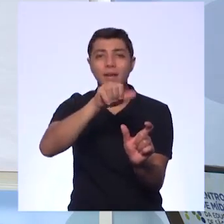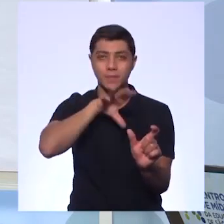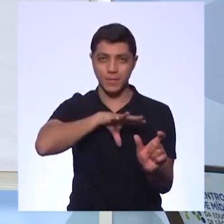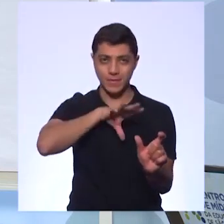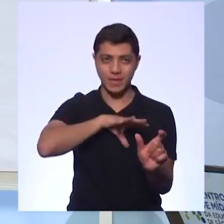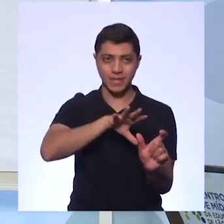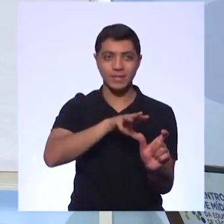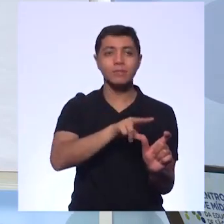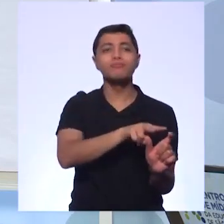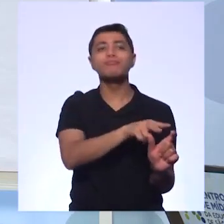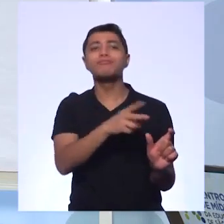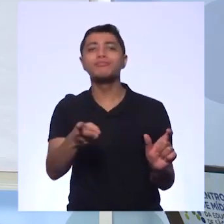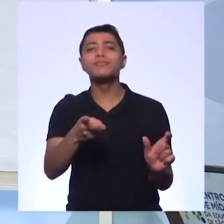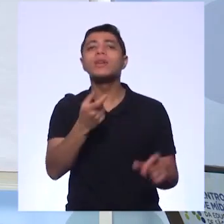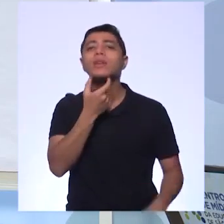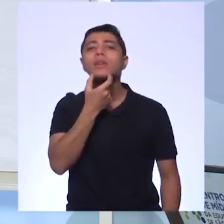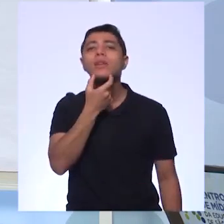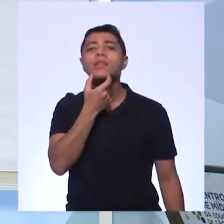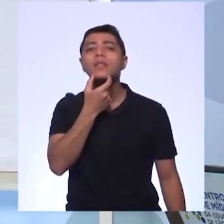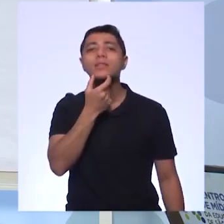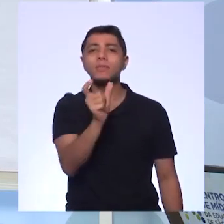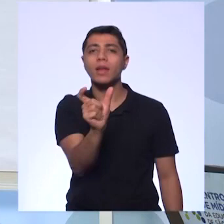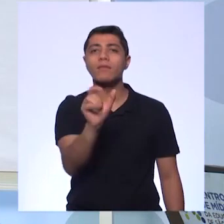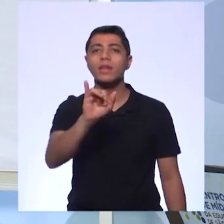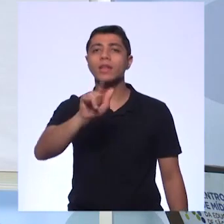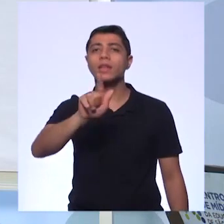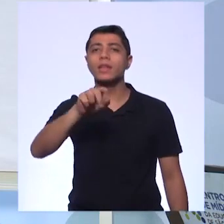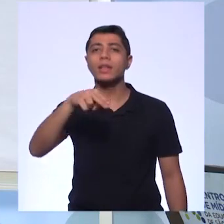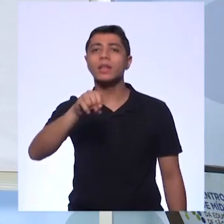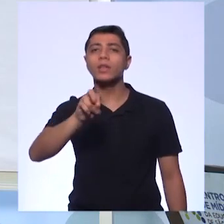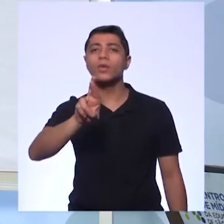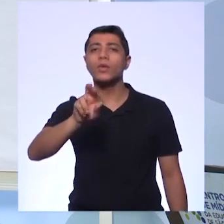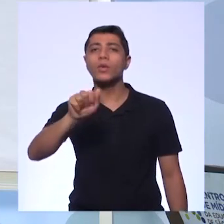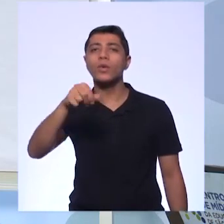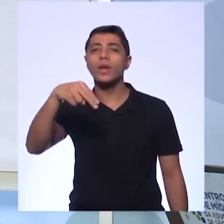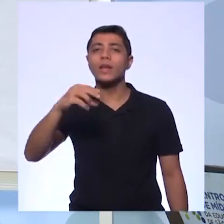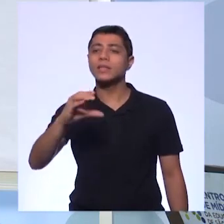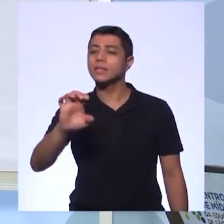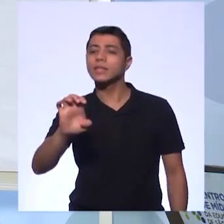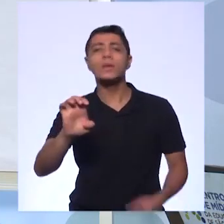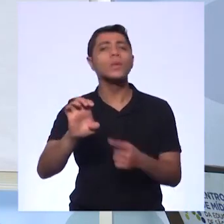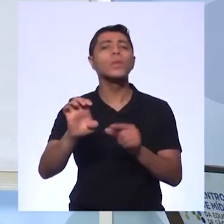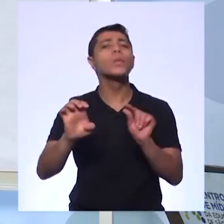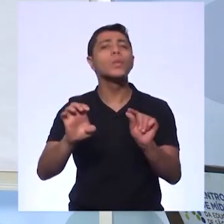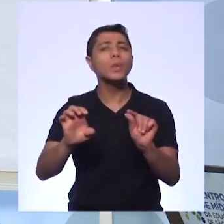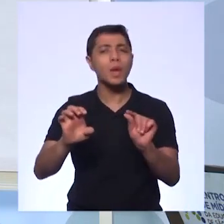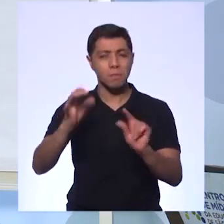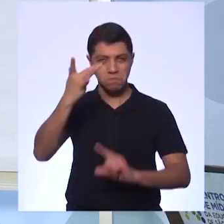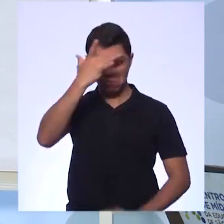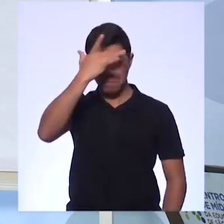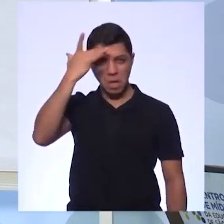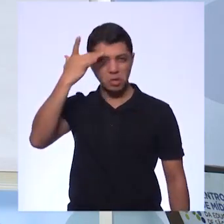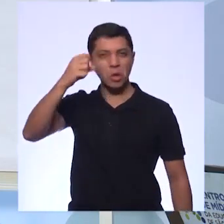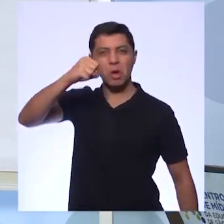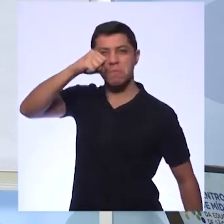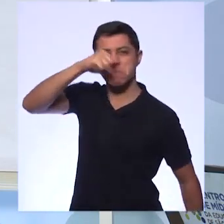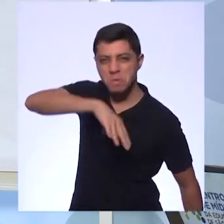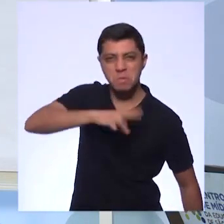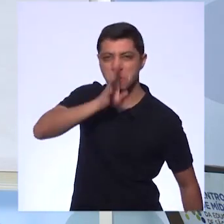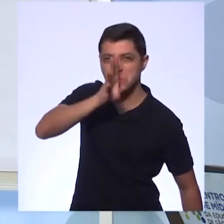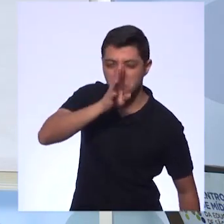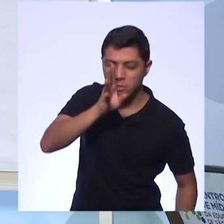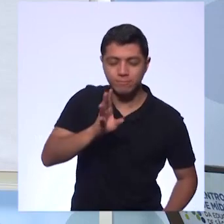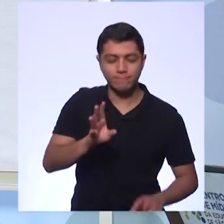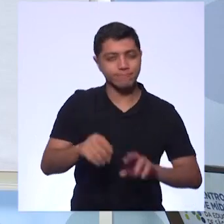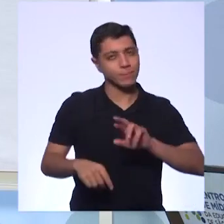quando você é ignorante, que você não conhece um fato. Às vezes você fala assim, eu vou admitir a minha ignorância porque eu não conheço esse fato. E